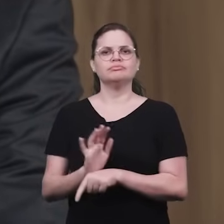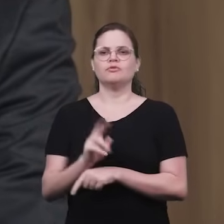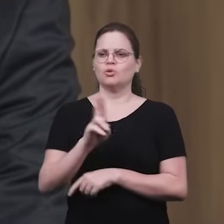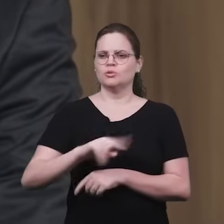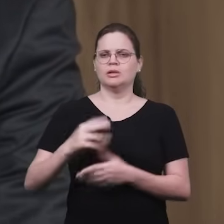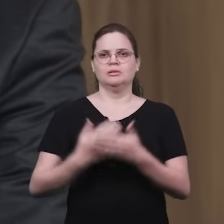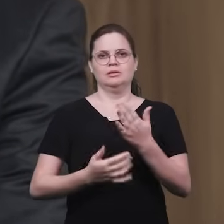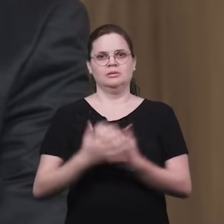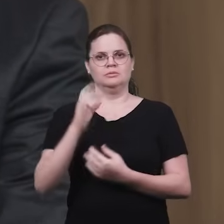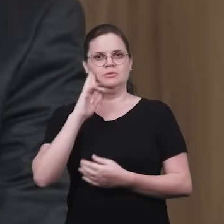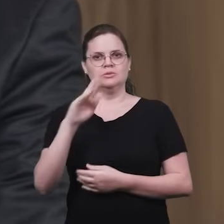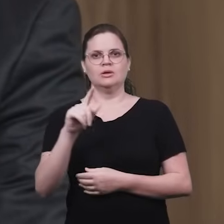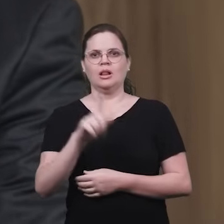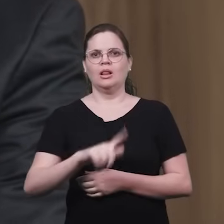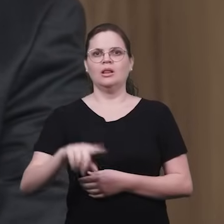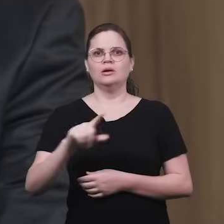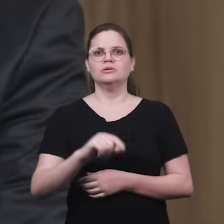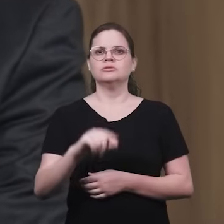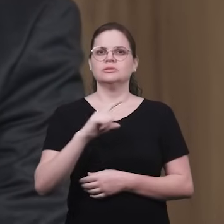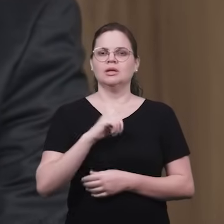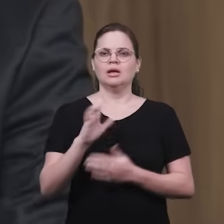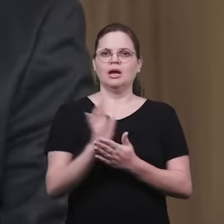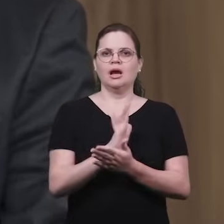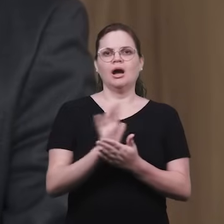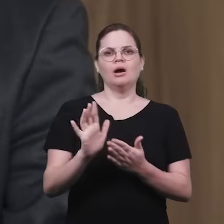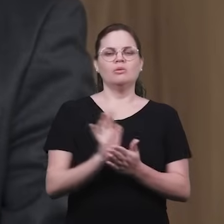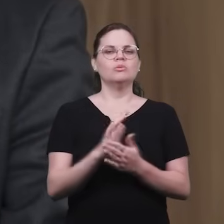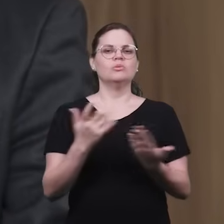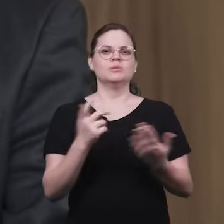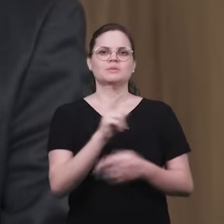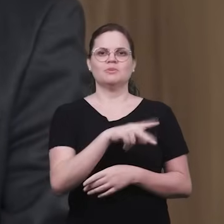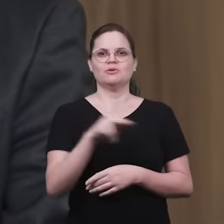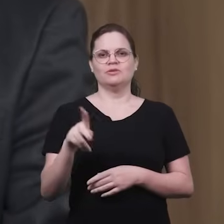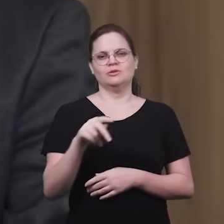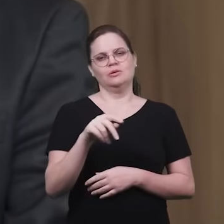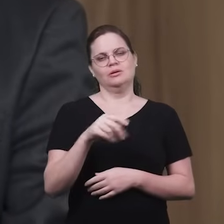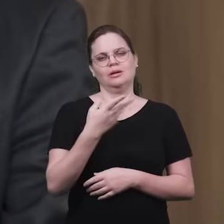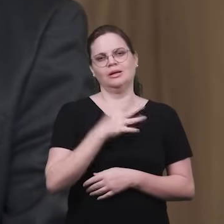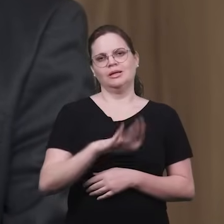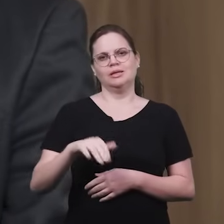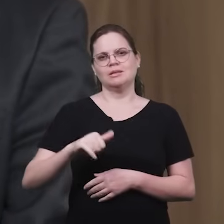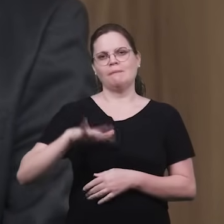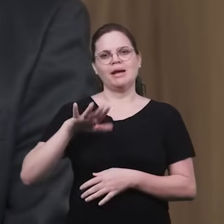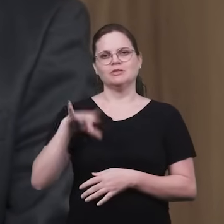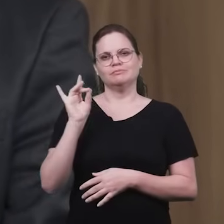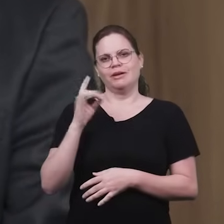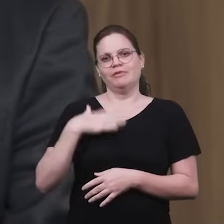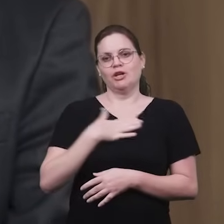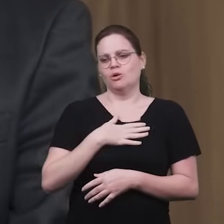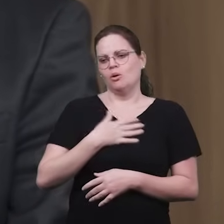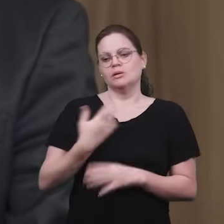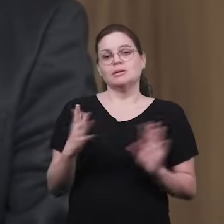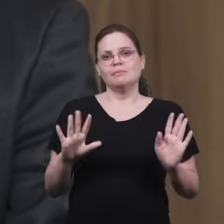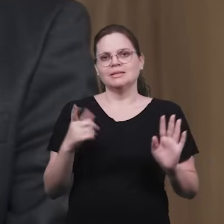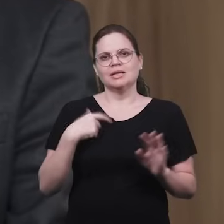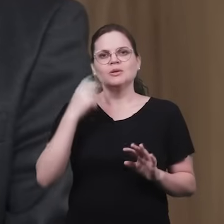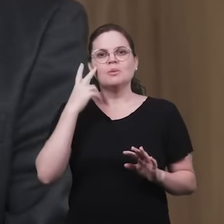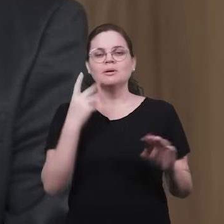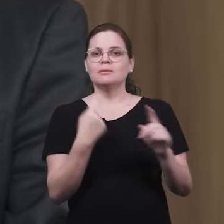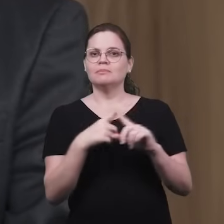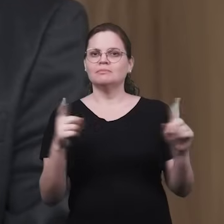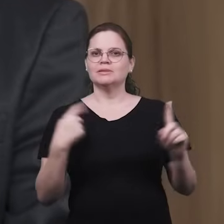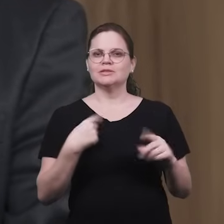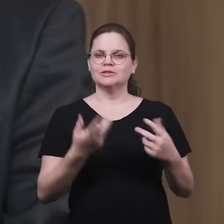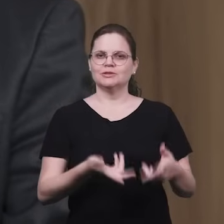outros, algumas professoras vão ser mais importantes em certos momentos, mas é um trabalho maravilhoso que nós temos colhido no meio das